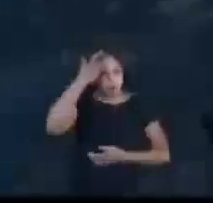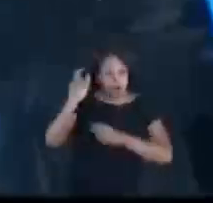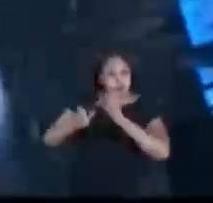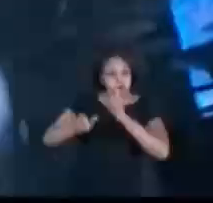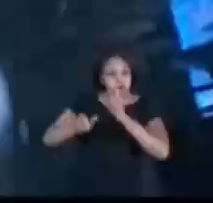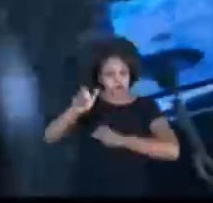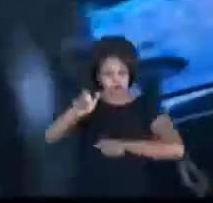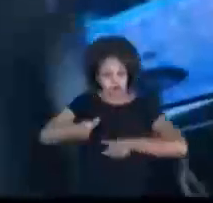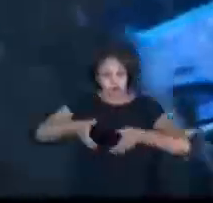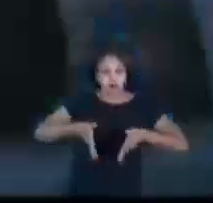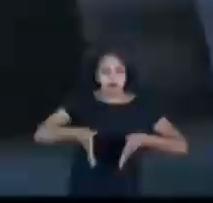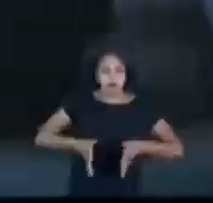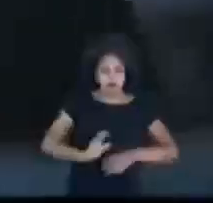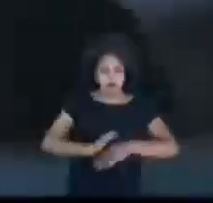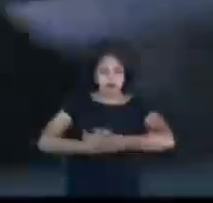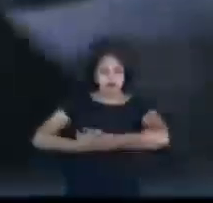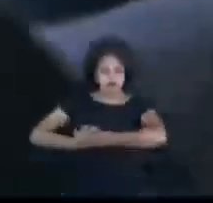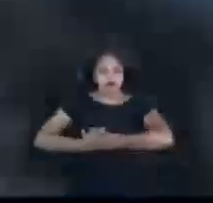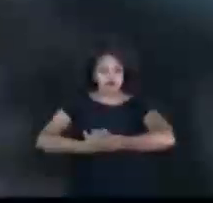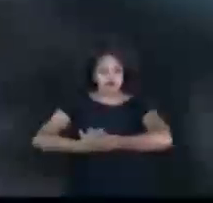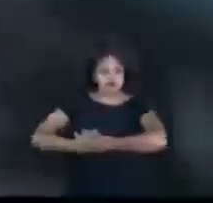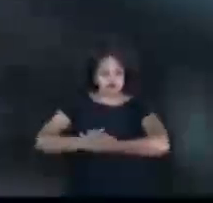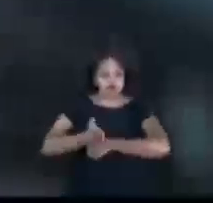Para alguns, ela começa cedo.